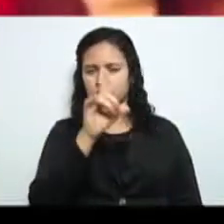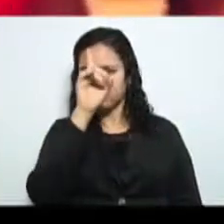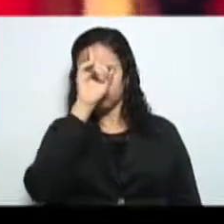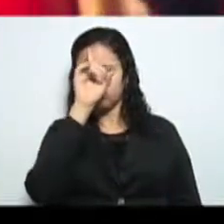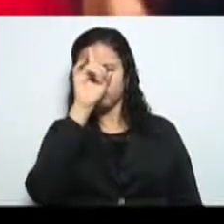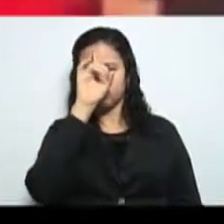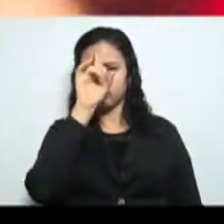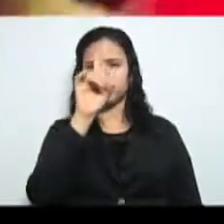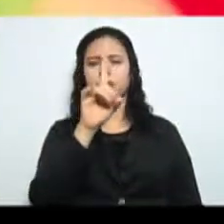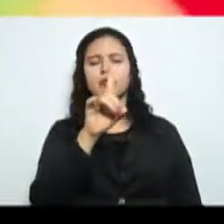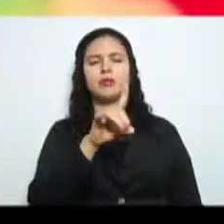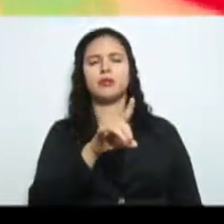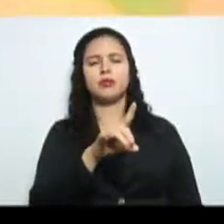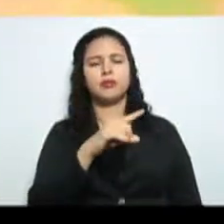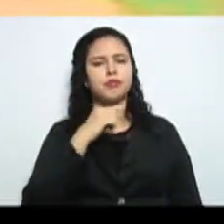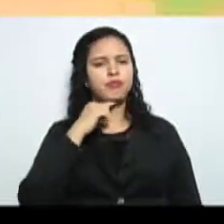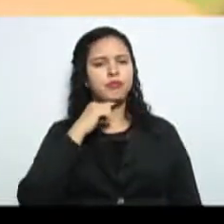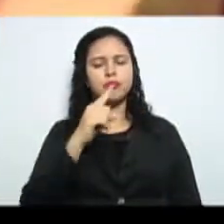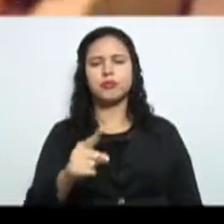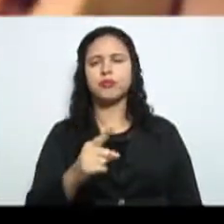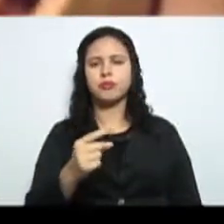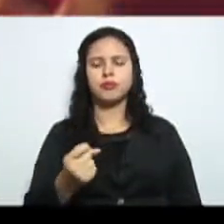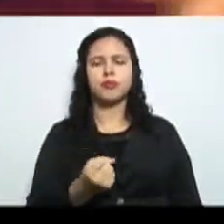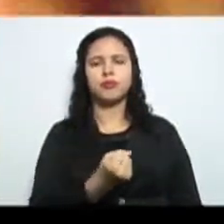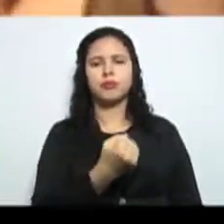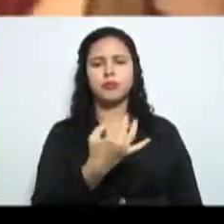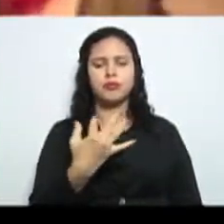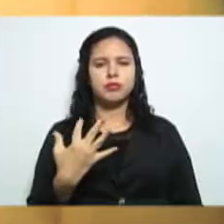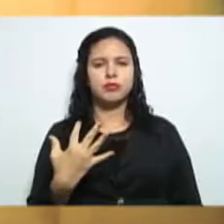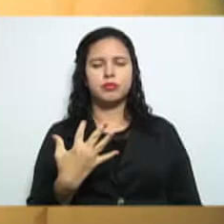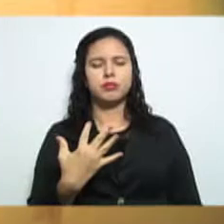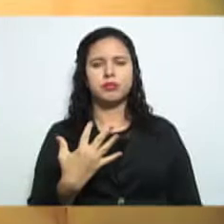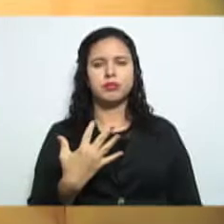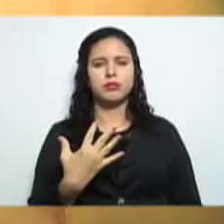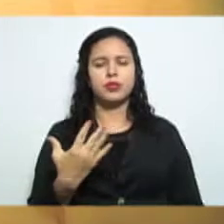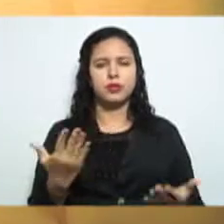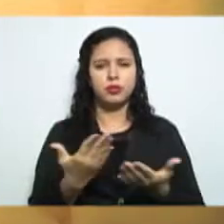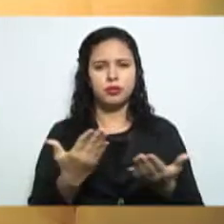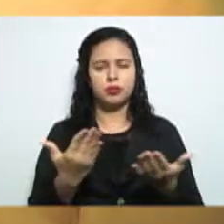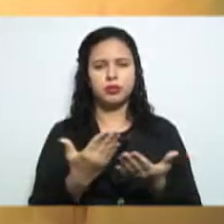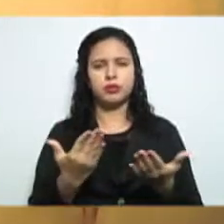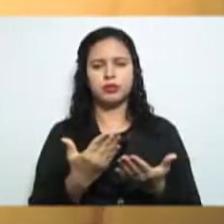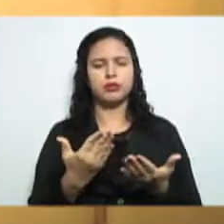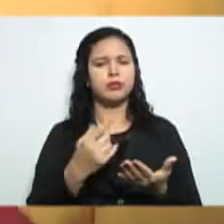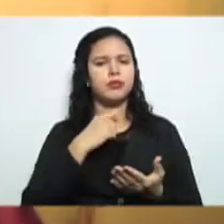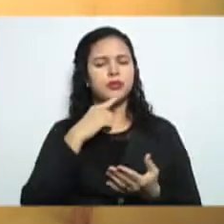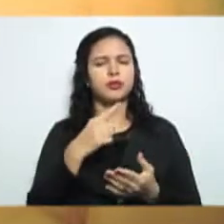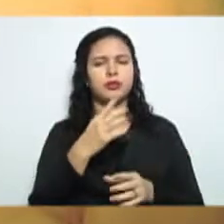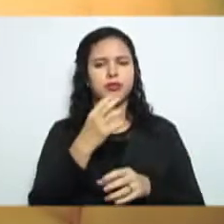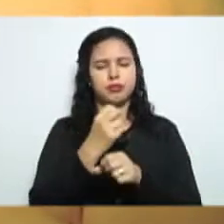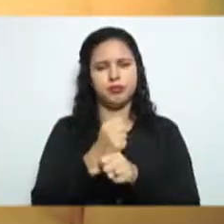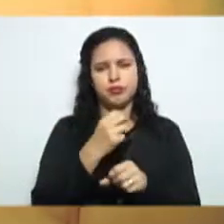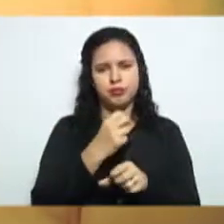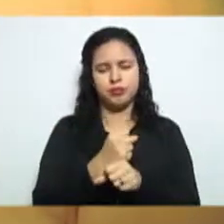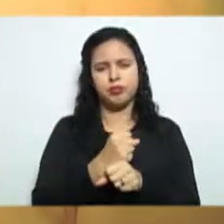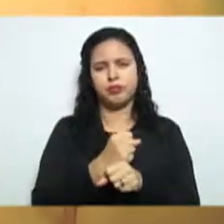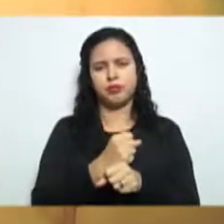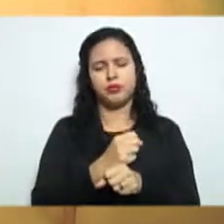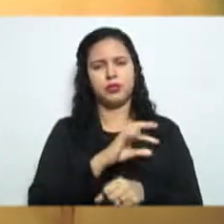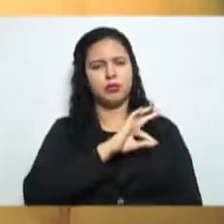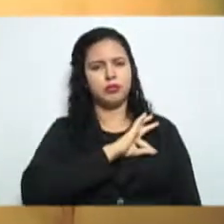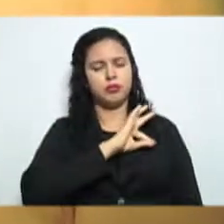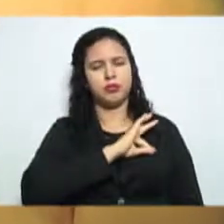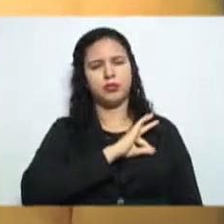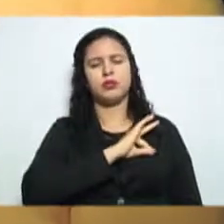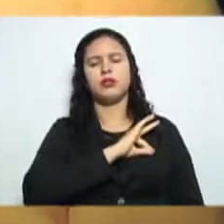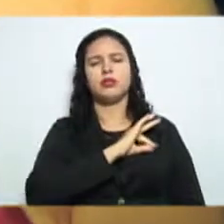adultos, não dá para a gente precisar também, porque até hoje ninguém conseguiu fazer isso, nem mesmo a Polícia Federal tem um controle,